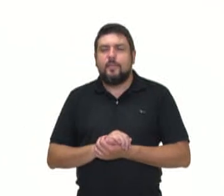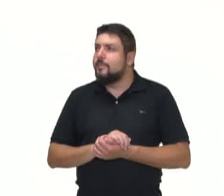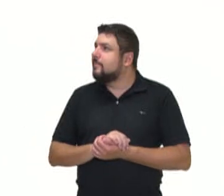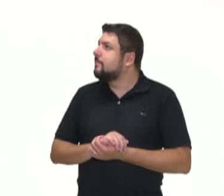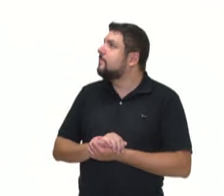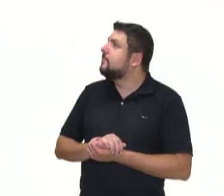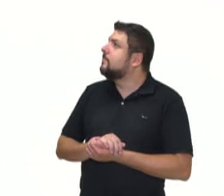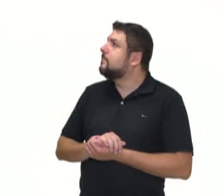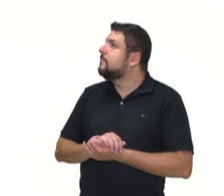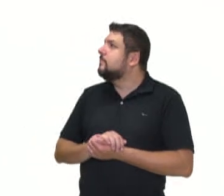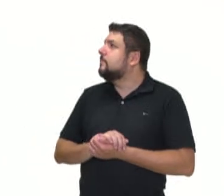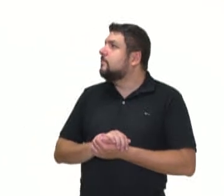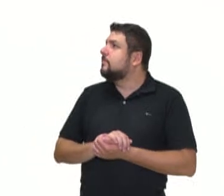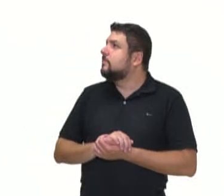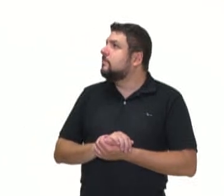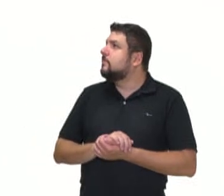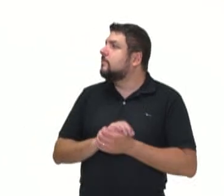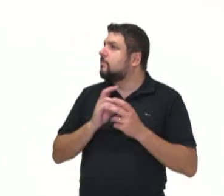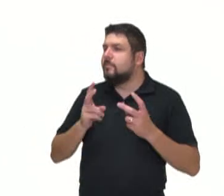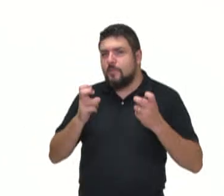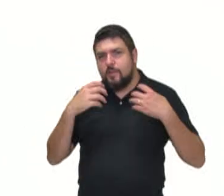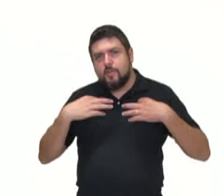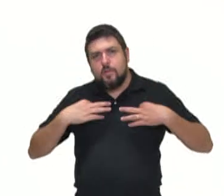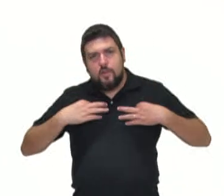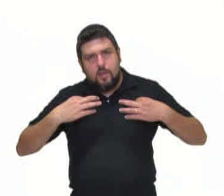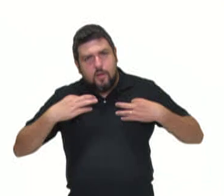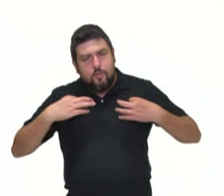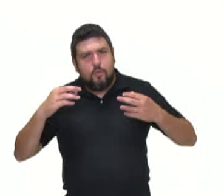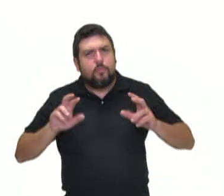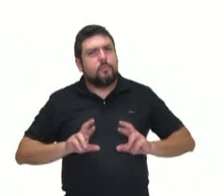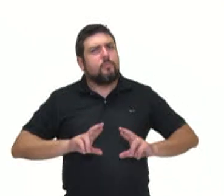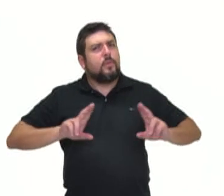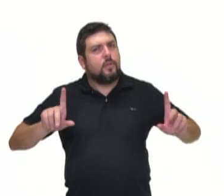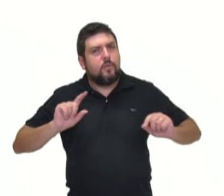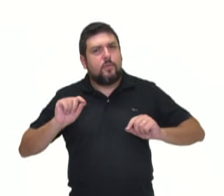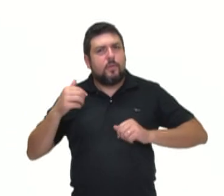né? Ali que eles ganharam o treinador.